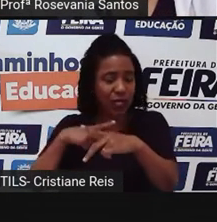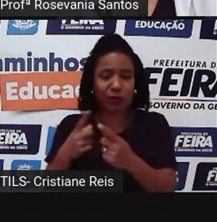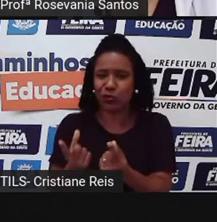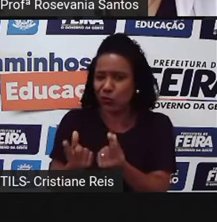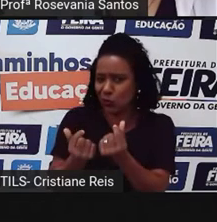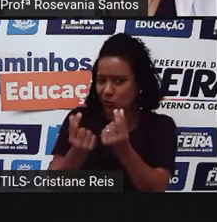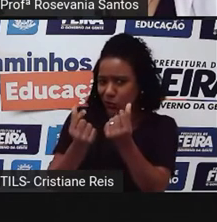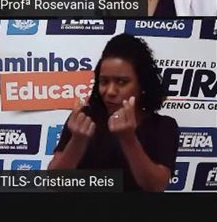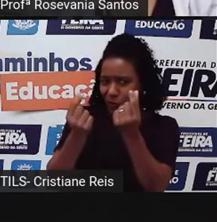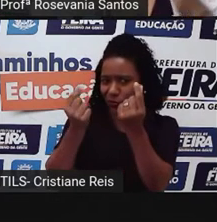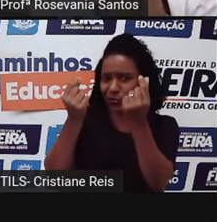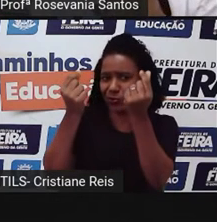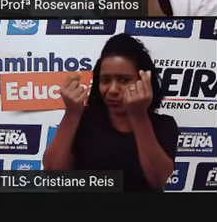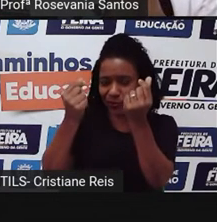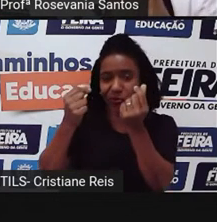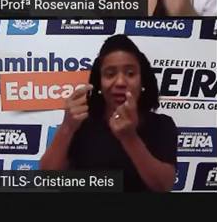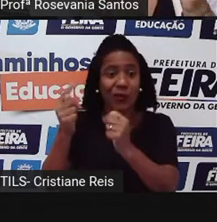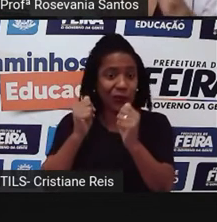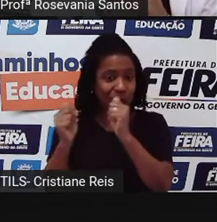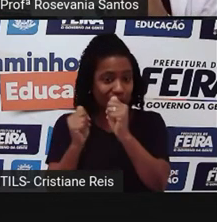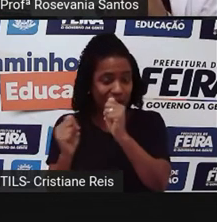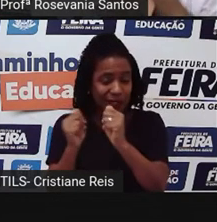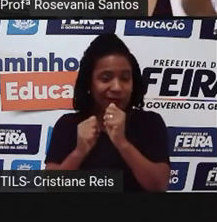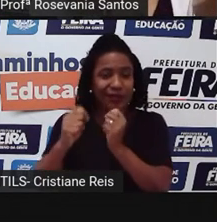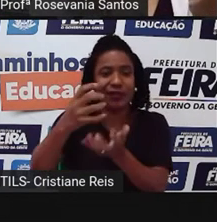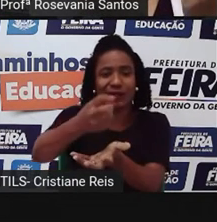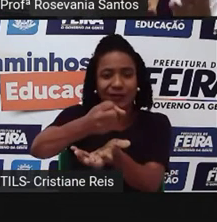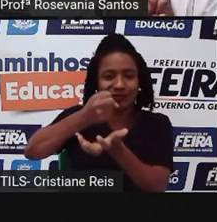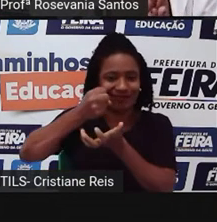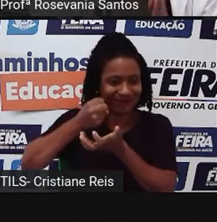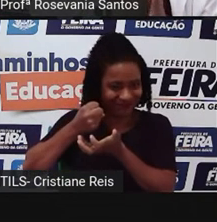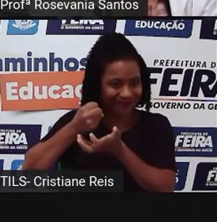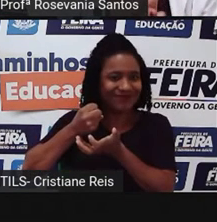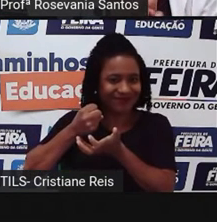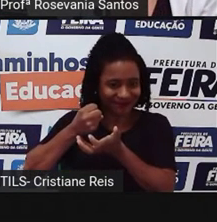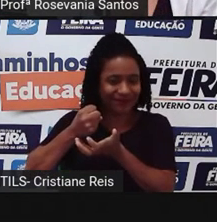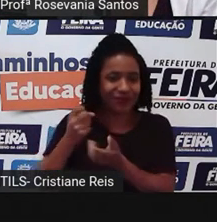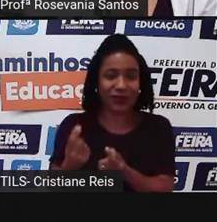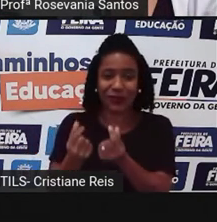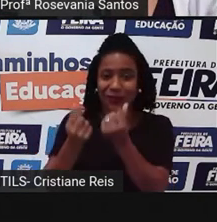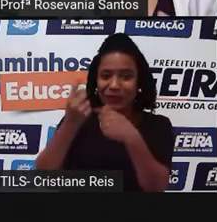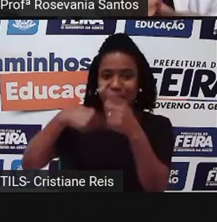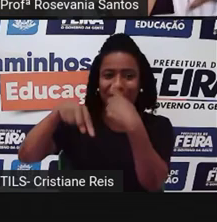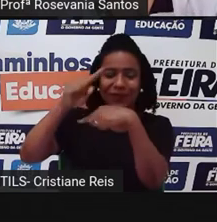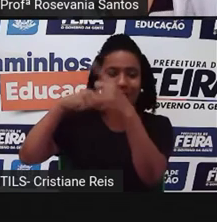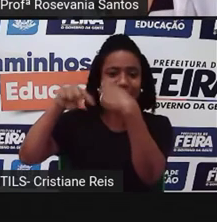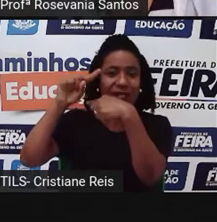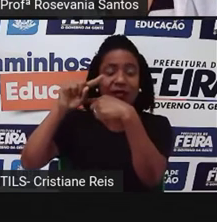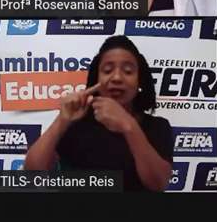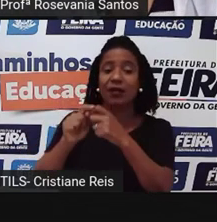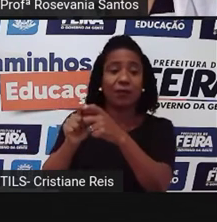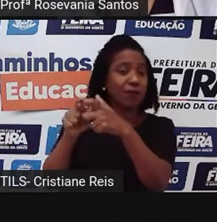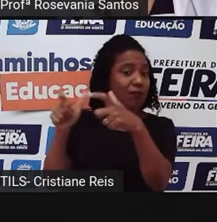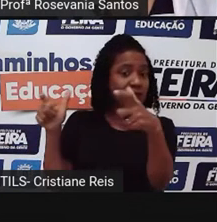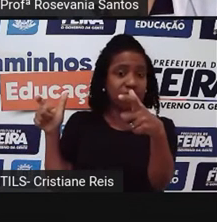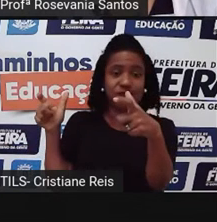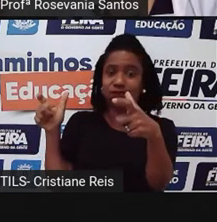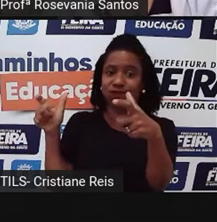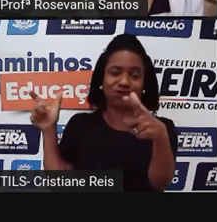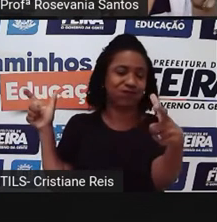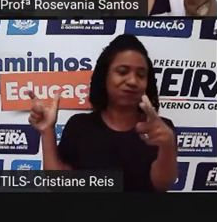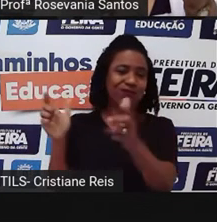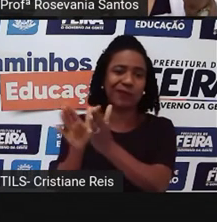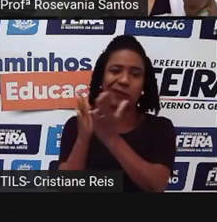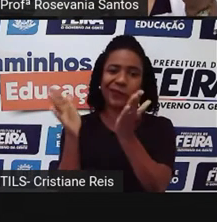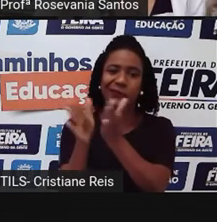um montante da economia, né, dos, vamos dizer assim, né, dos lucros econômicos, e uma grande parcela da